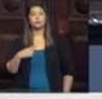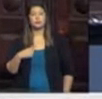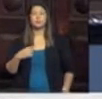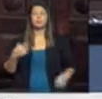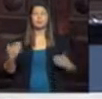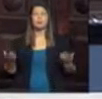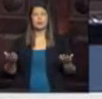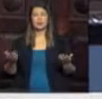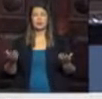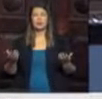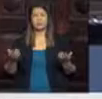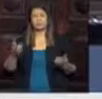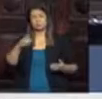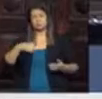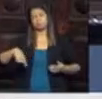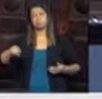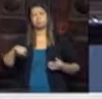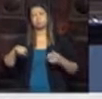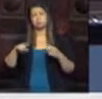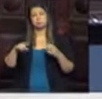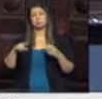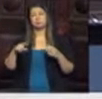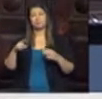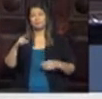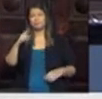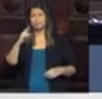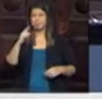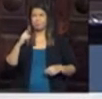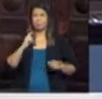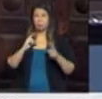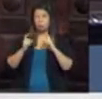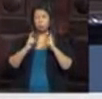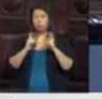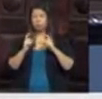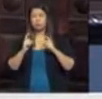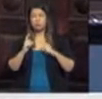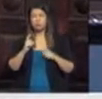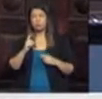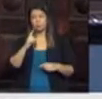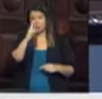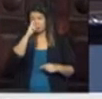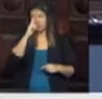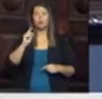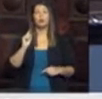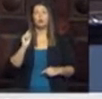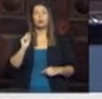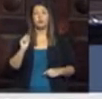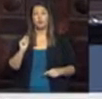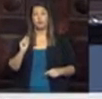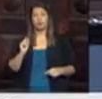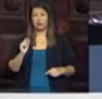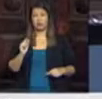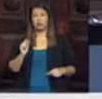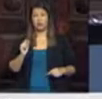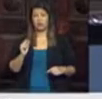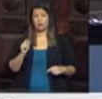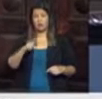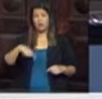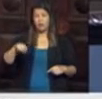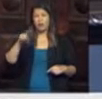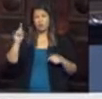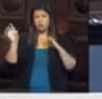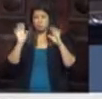E aí um dos membros levantou a questão da isonomia. Não existe isonomia em